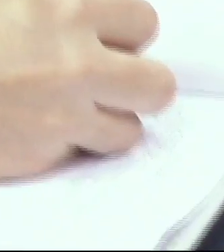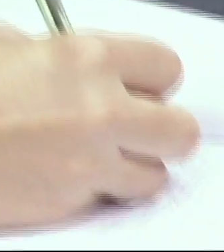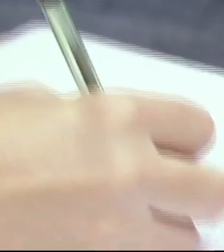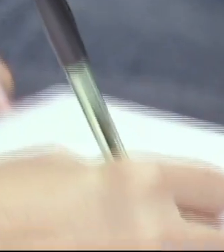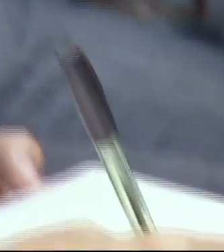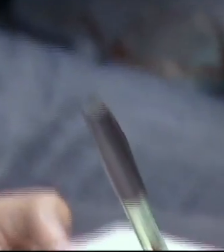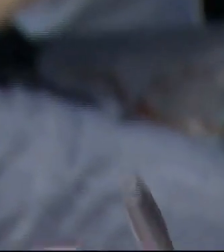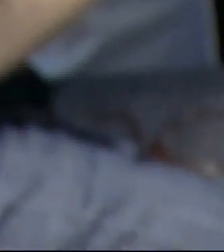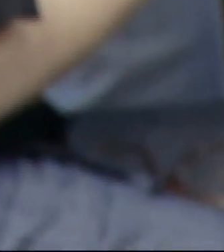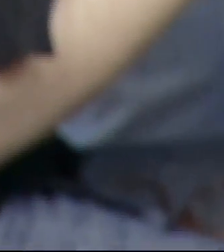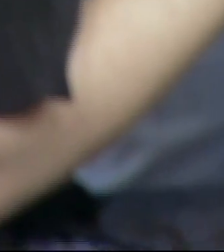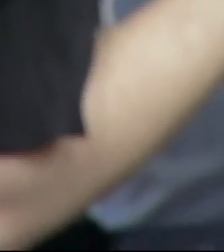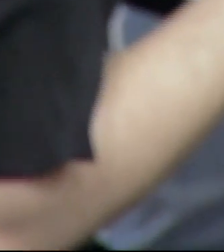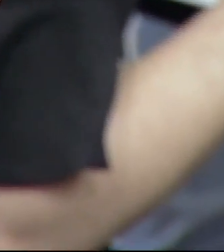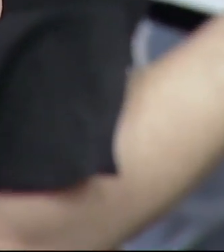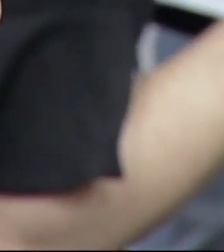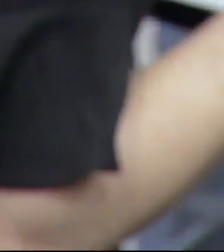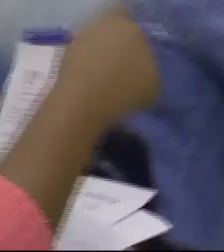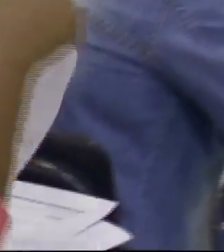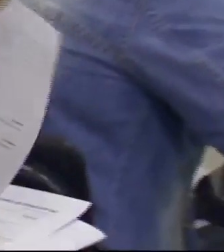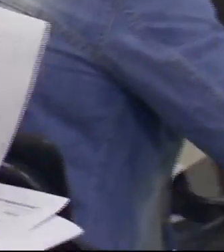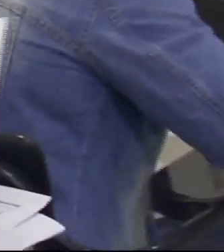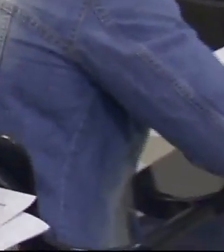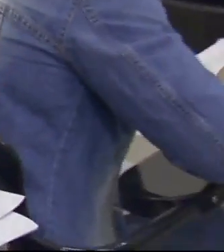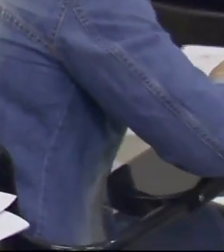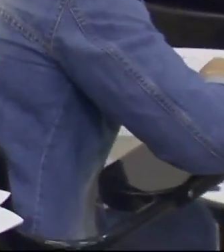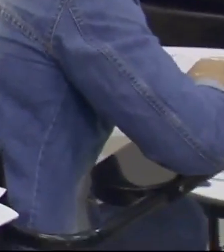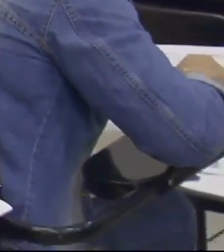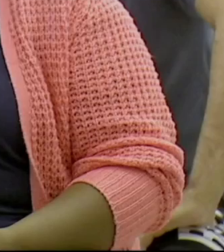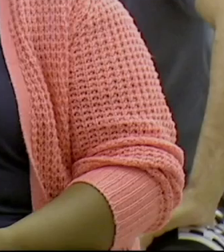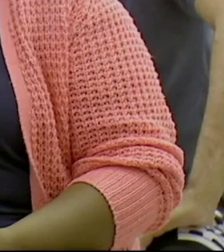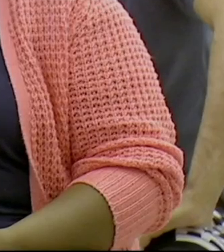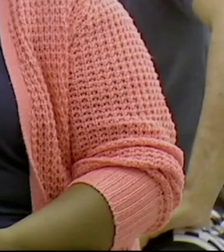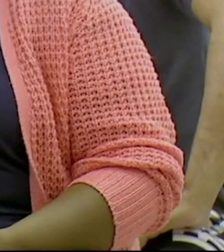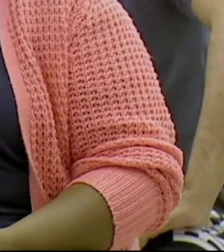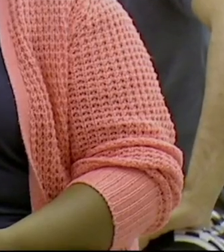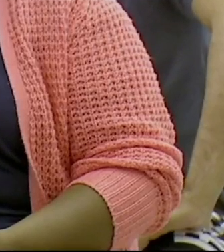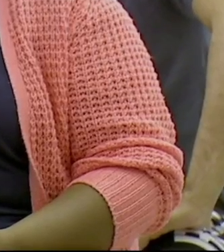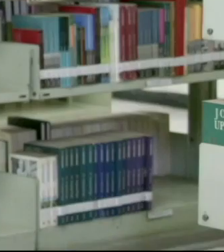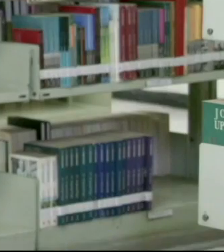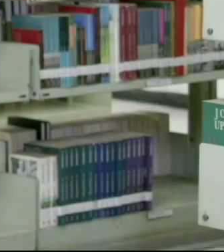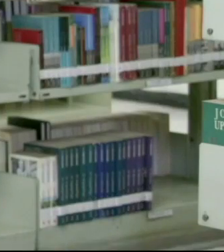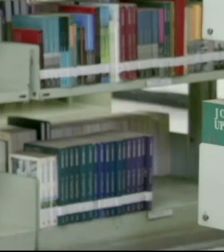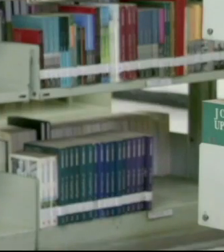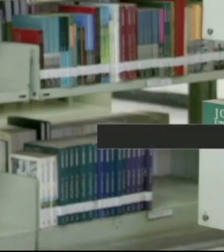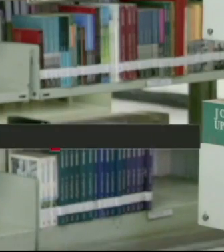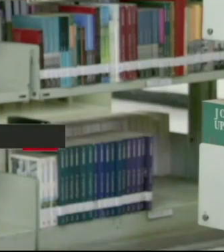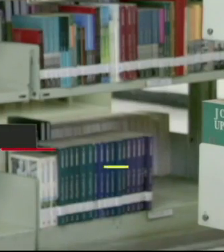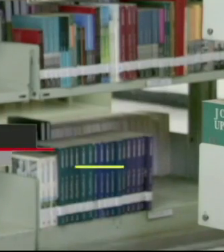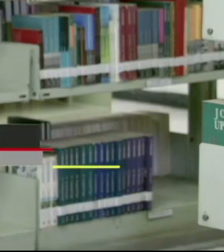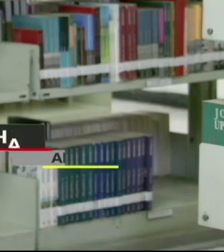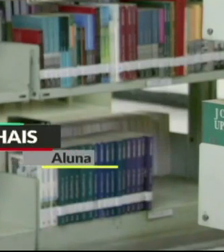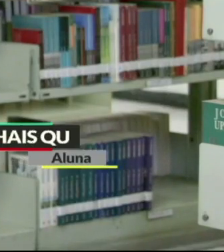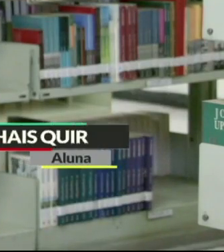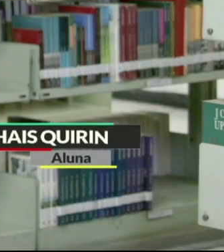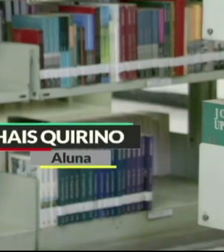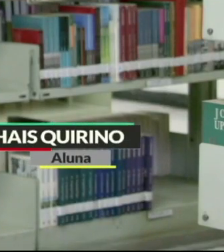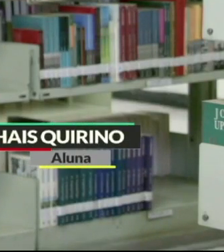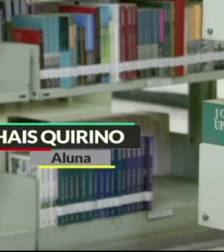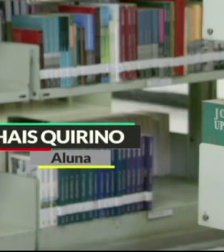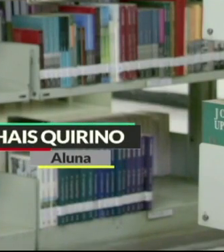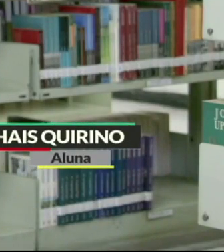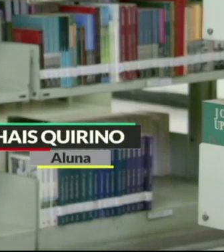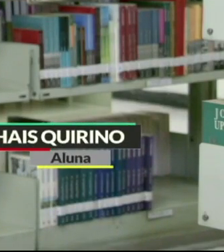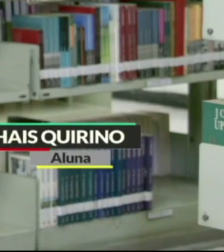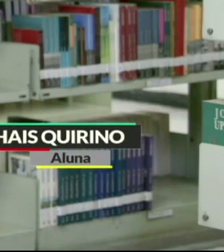outro ponto positivo que a gente tem na univesp tem uma disciplina disciplina de cálculo um que é super difícil para quem tá